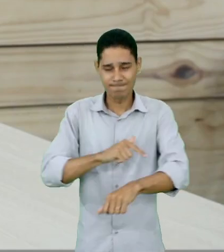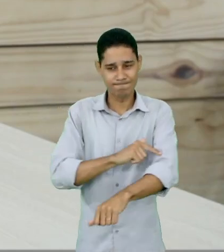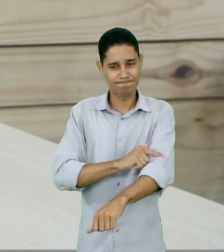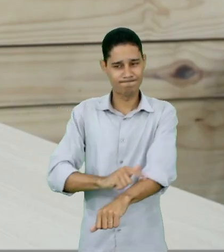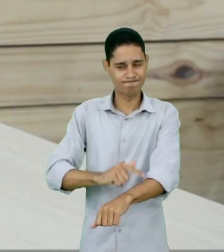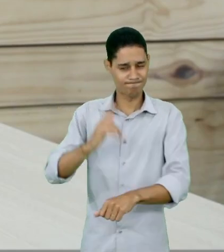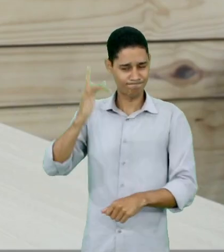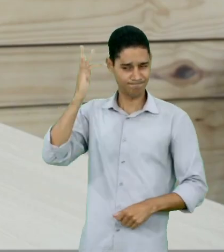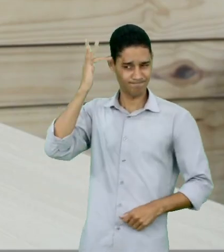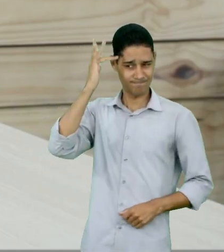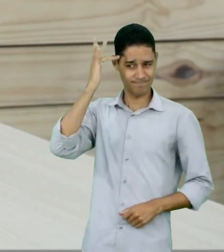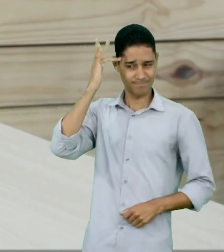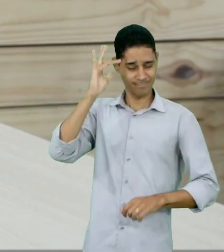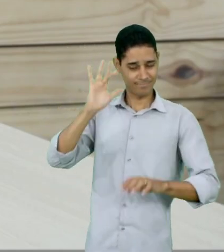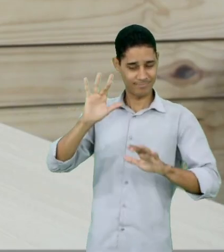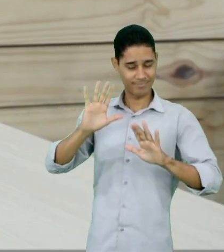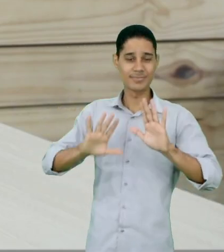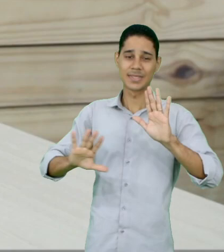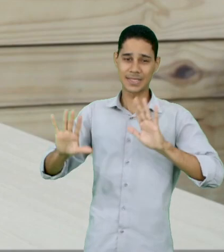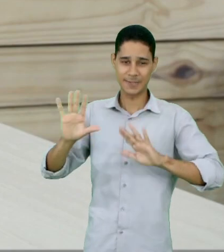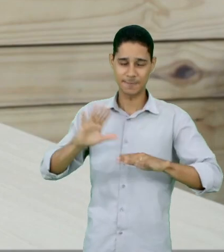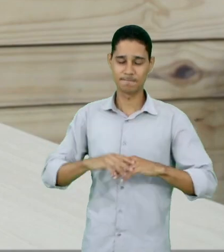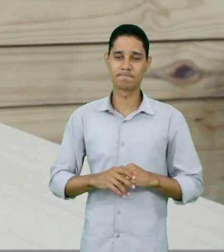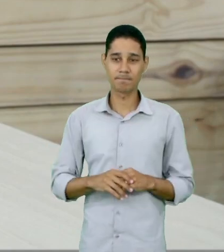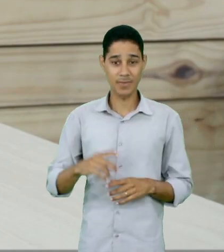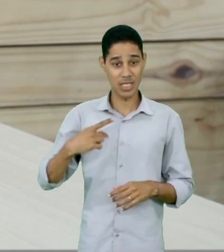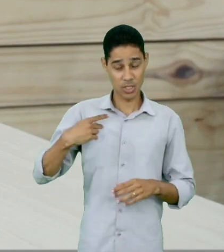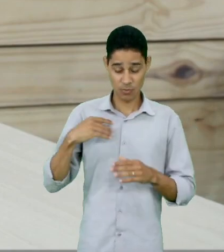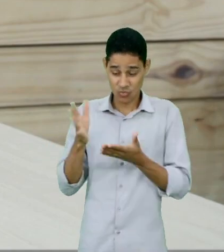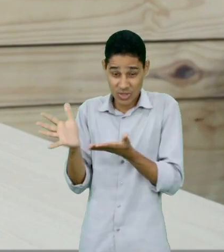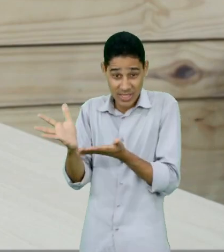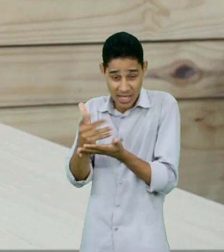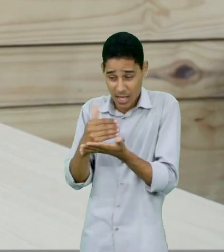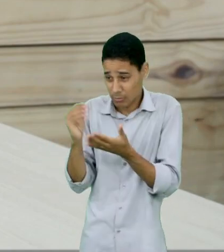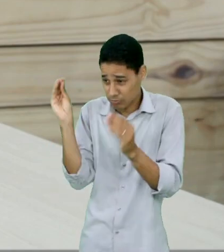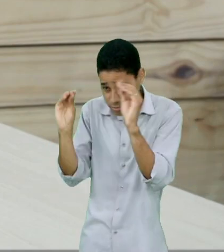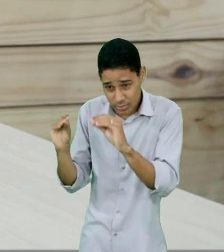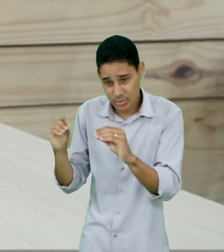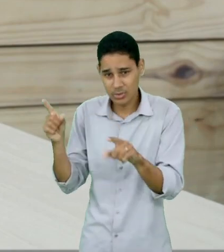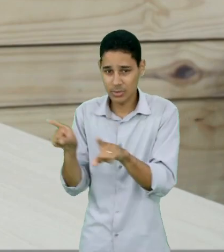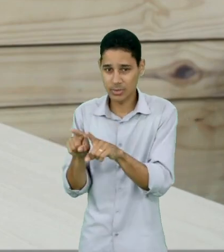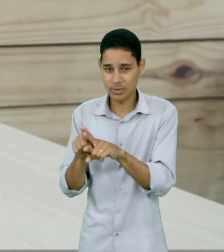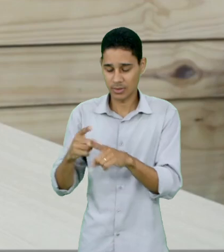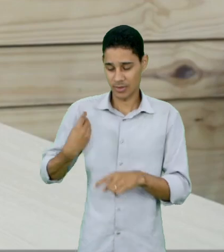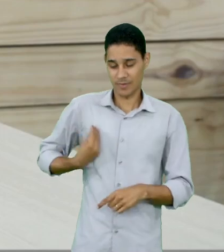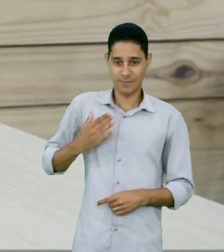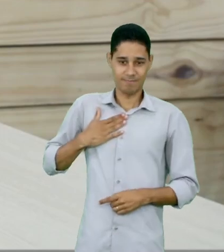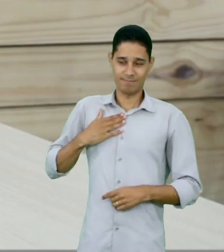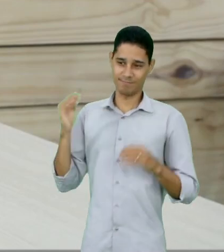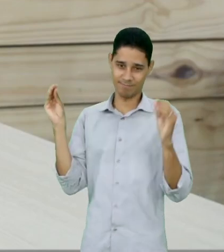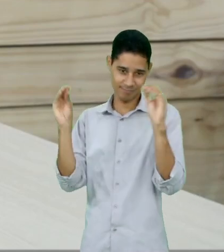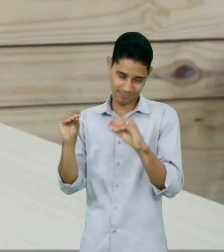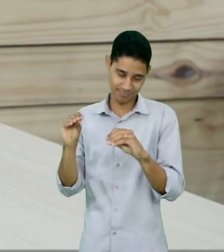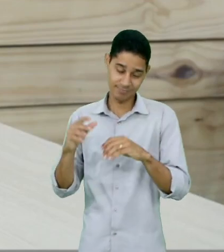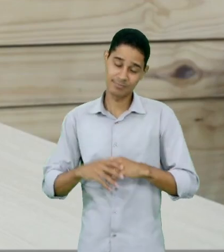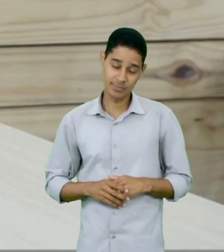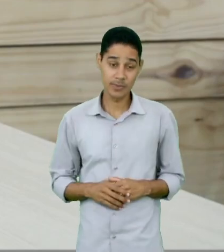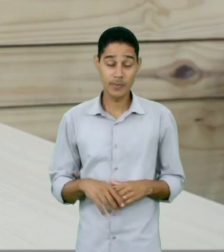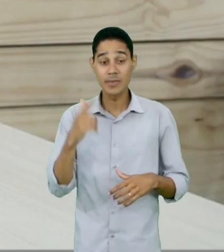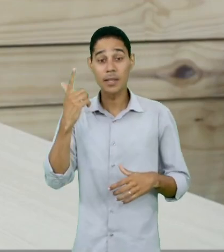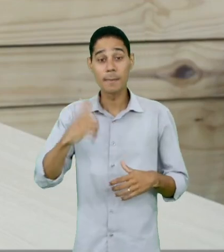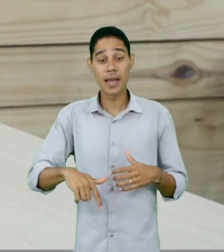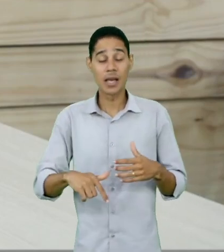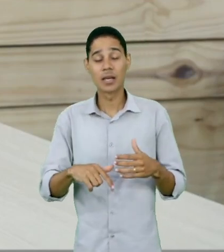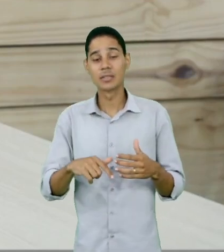com nossos dados e com nossas ações na web, certo? Por fim, a gente tem a LGPD,